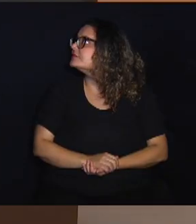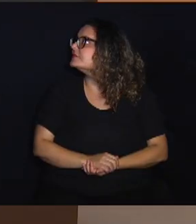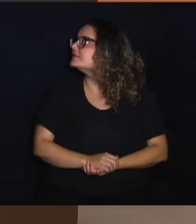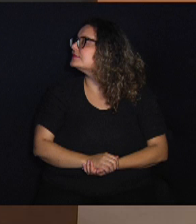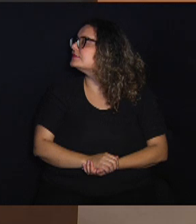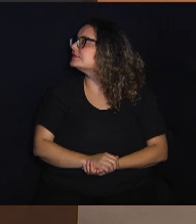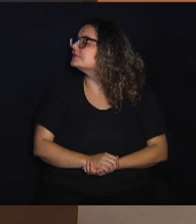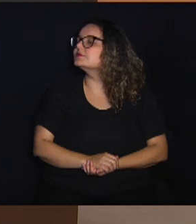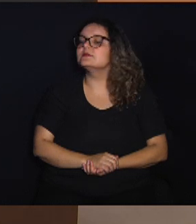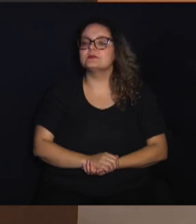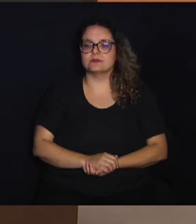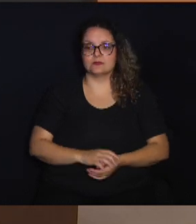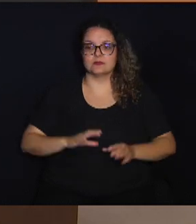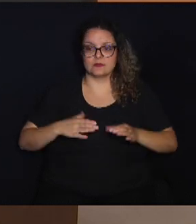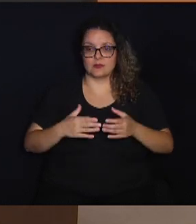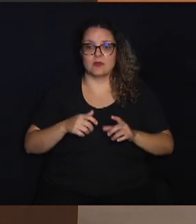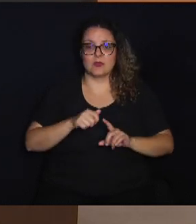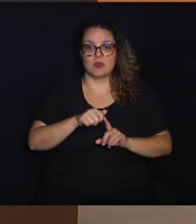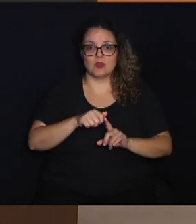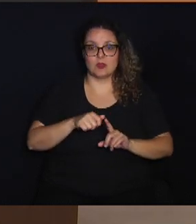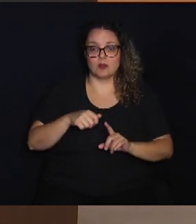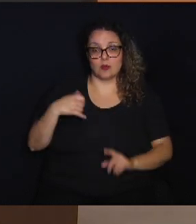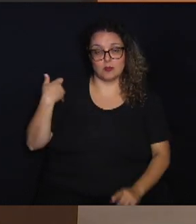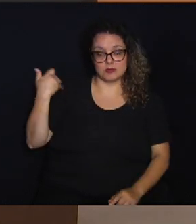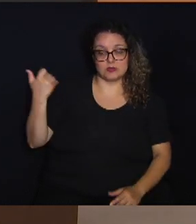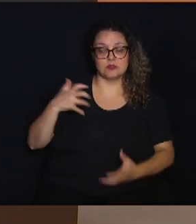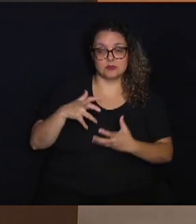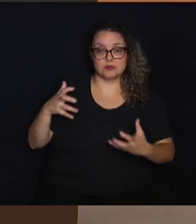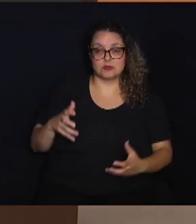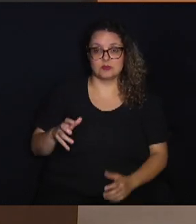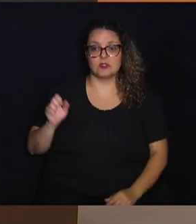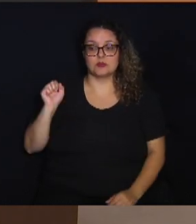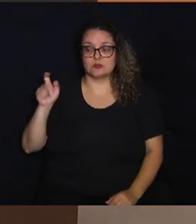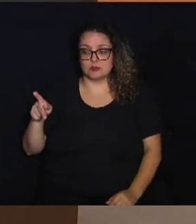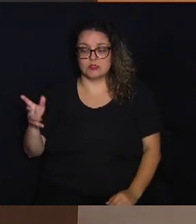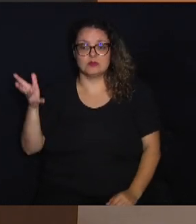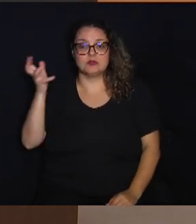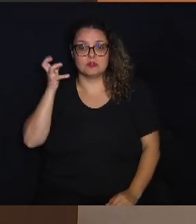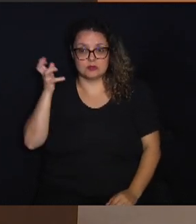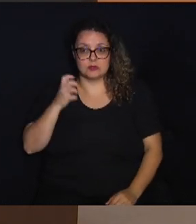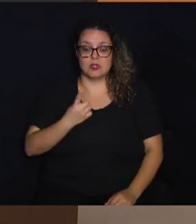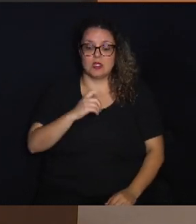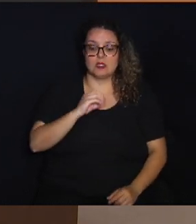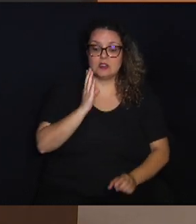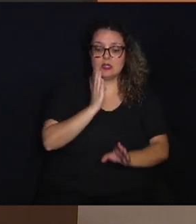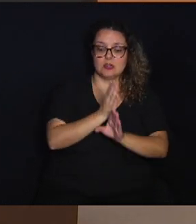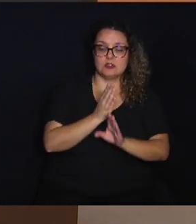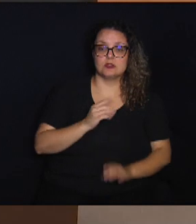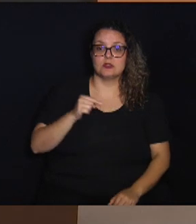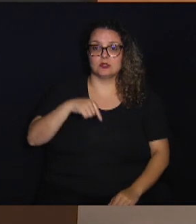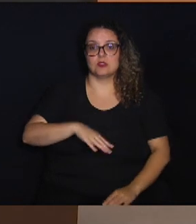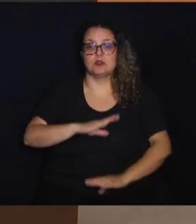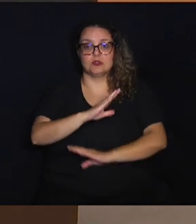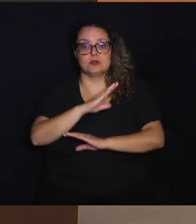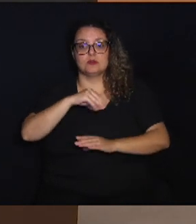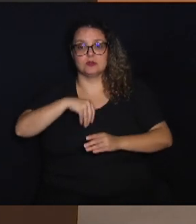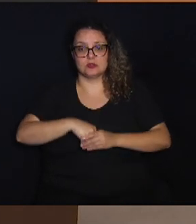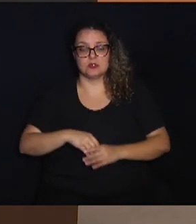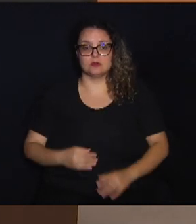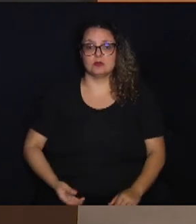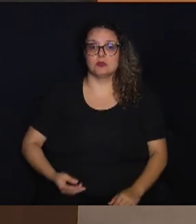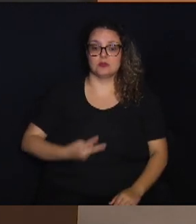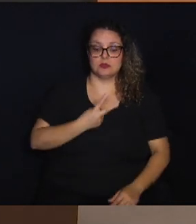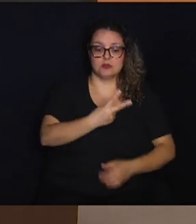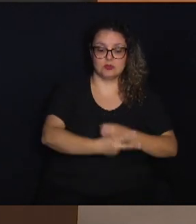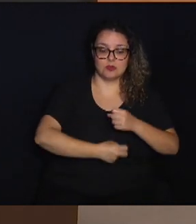A Comissão dos Idosos, Aposentados e Pensionistas realizou 10 encontros na Câmara Municipal de Campinas durante o biênio